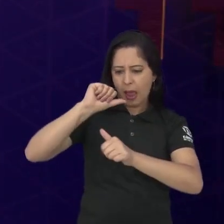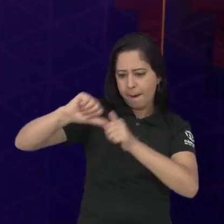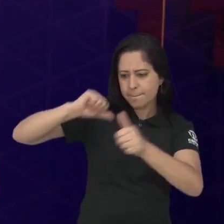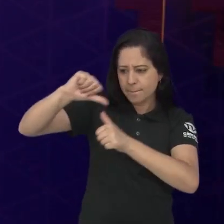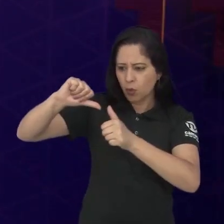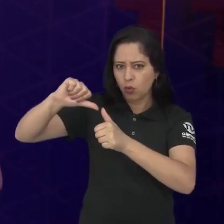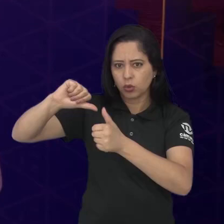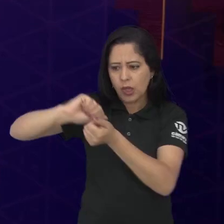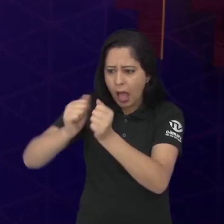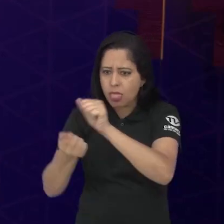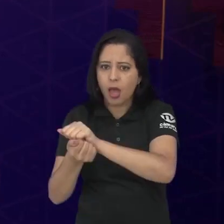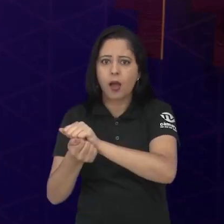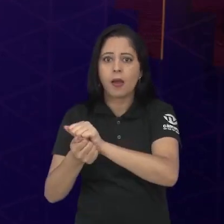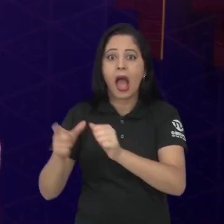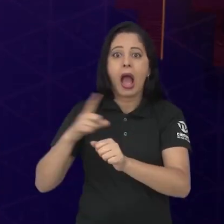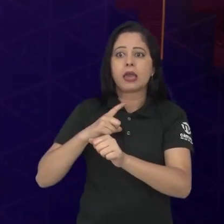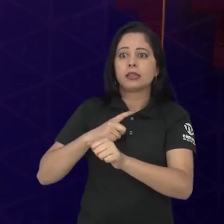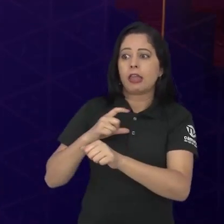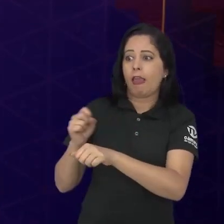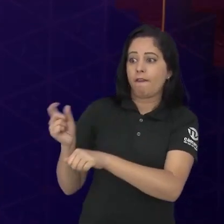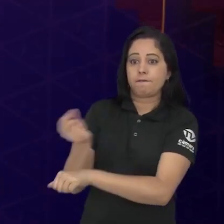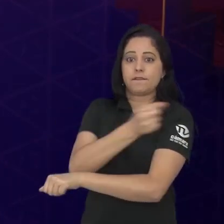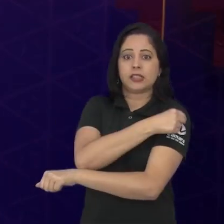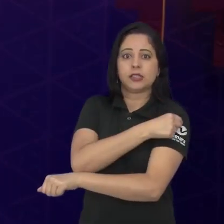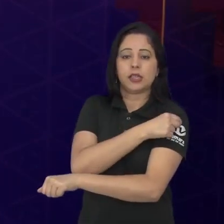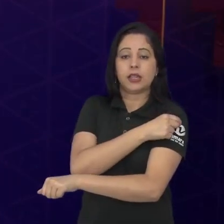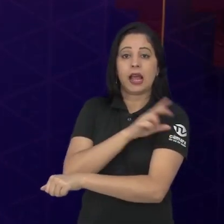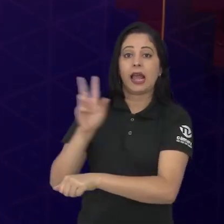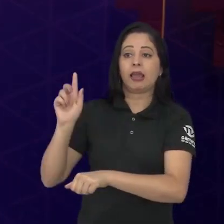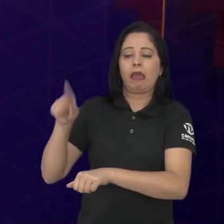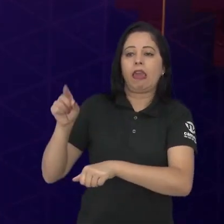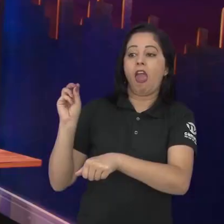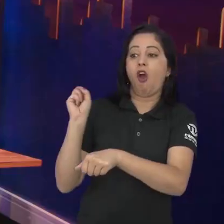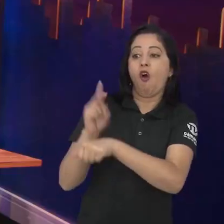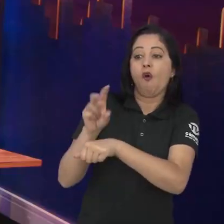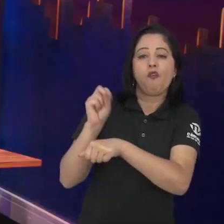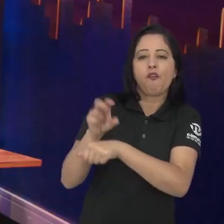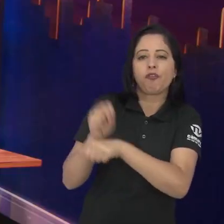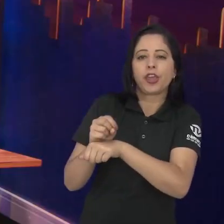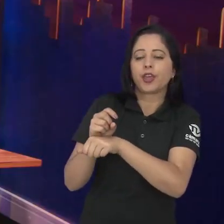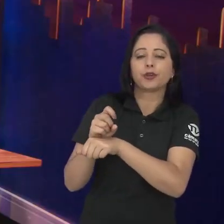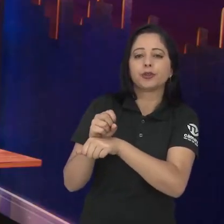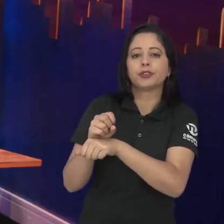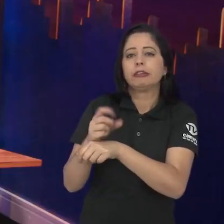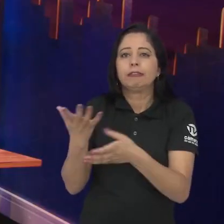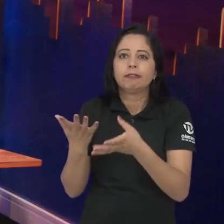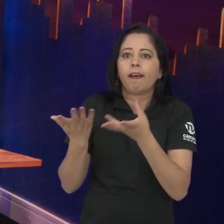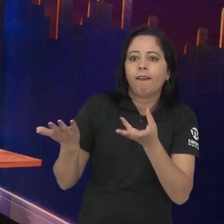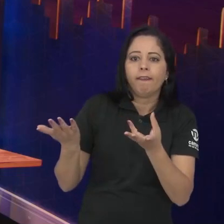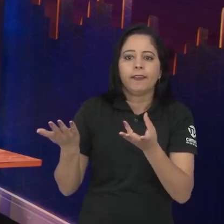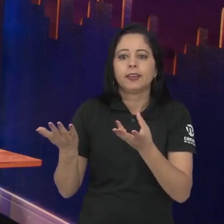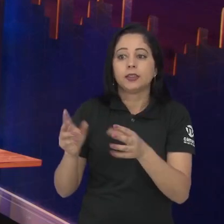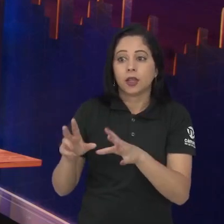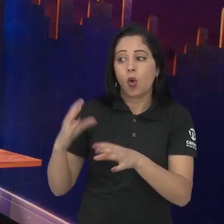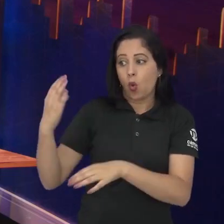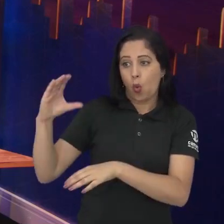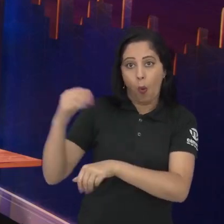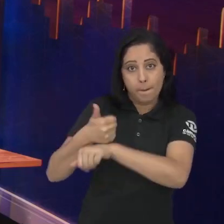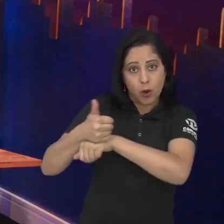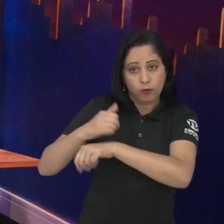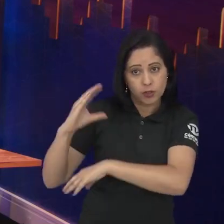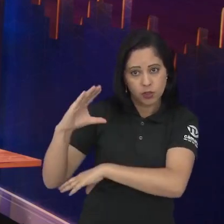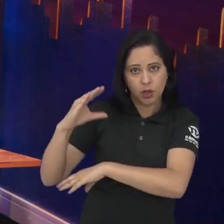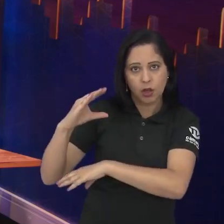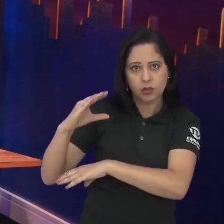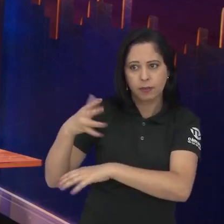se liga no seu DNA, tem vacina que é o vírus atenuado, tem vacina que é um pedaço do vírus. Então, assim, os